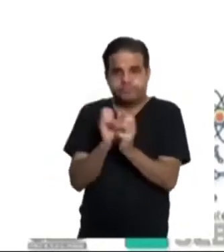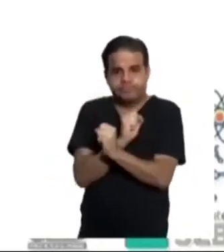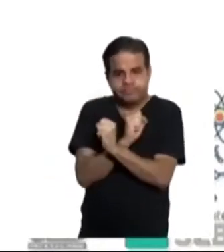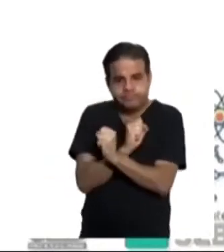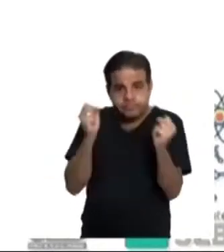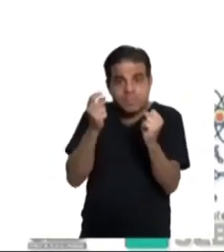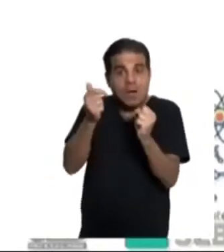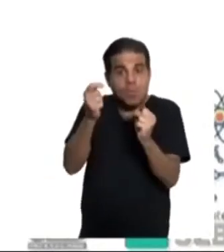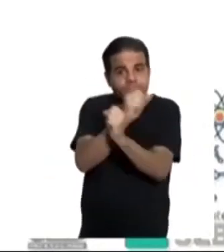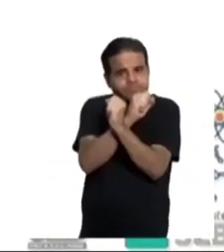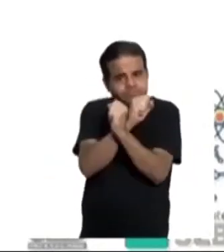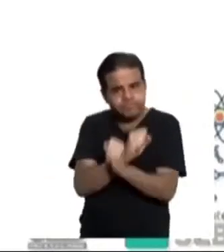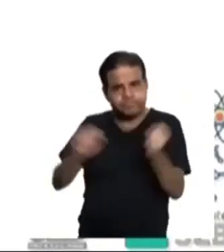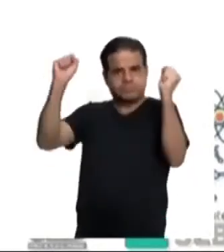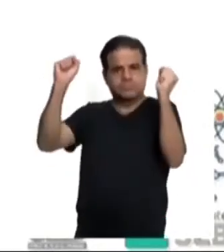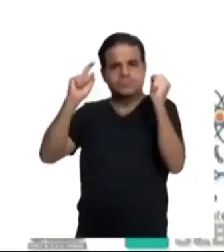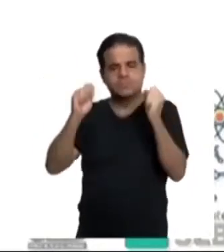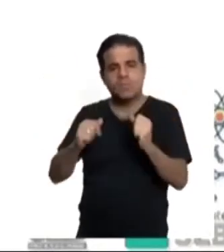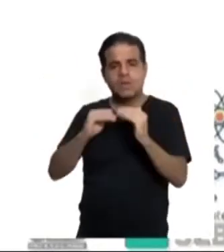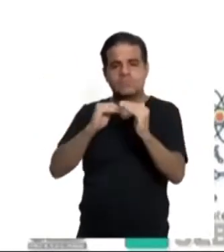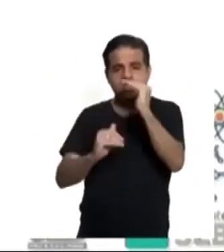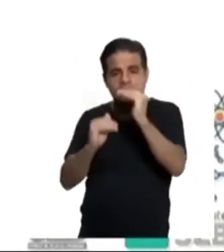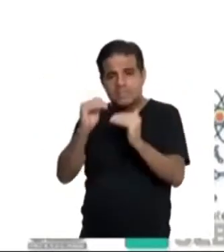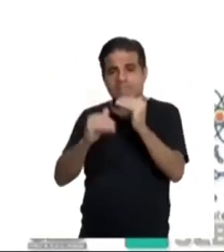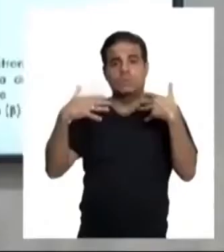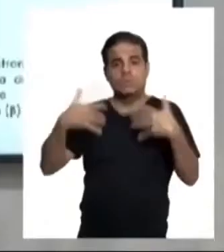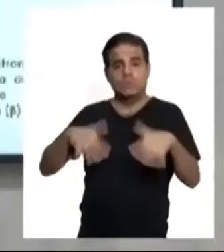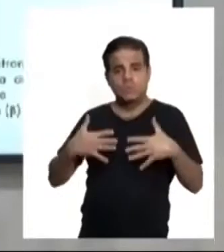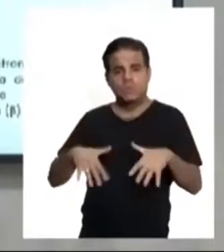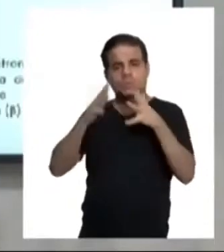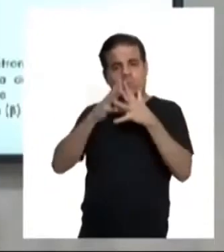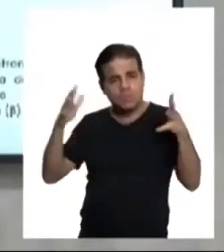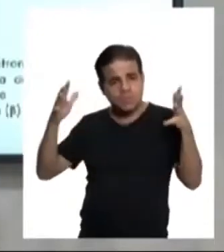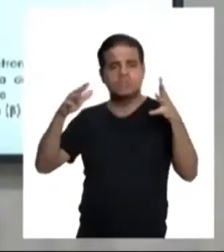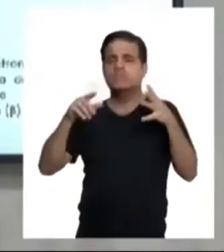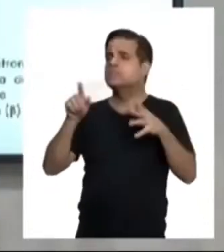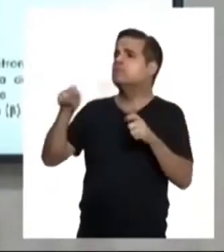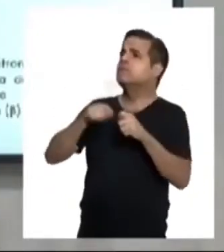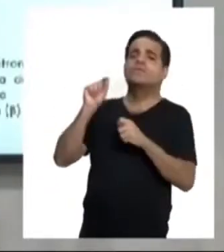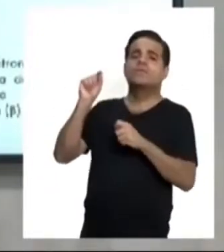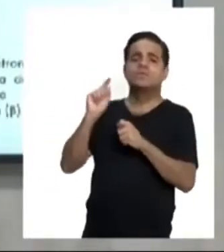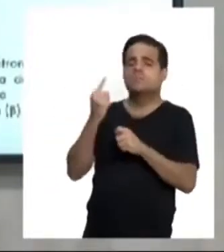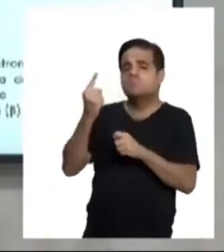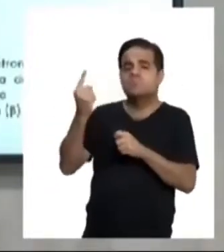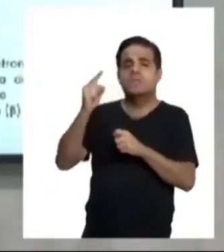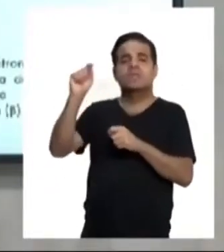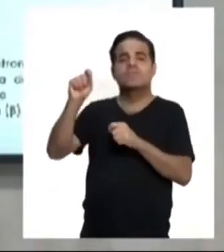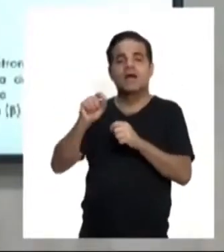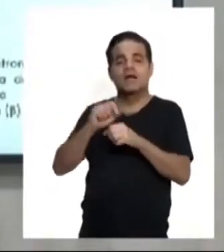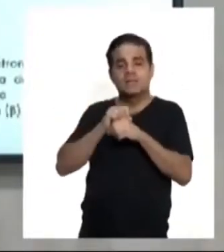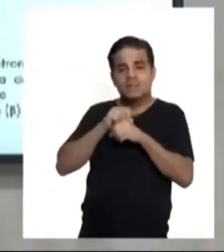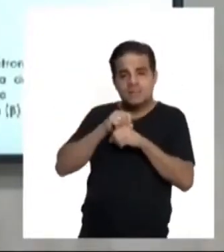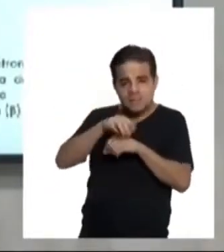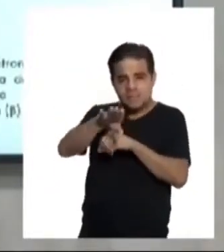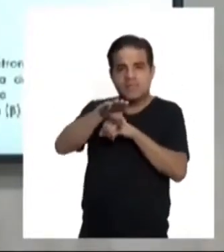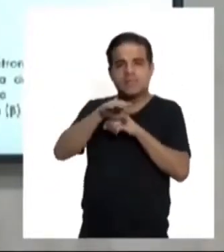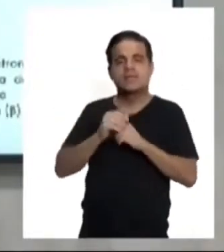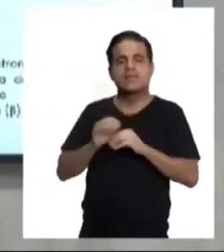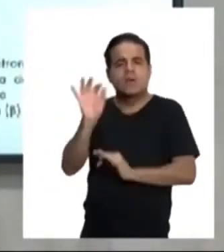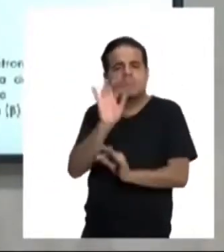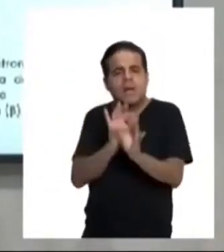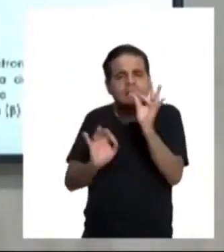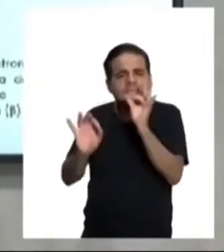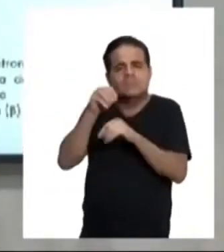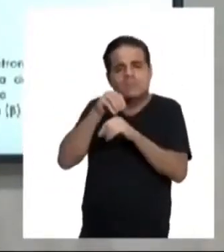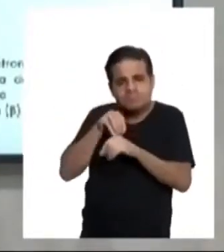romper, certo? Porque ele tem uma instabilidade muito grande. Então, o que ele faz em primeiro lugar? Ele emite uma partícula. E qual